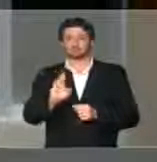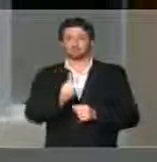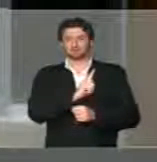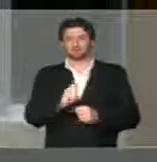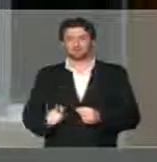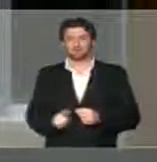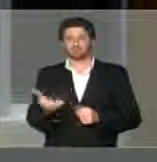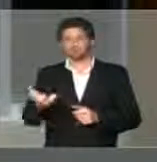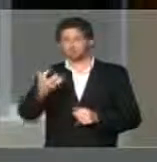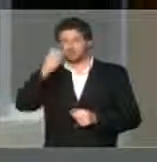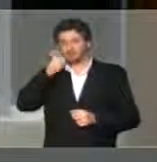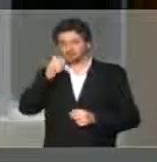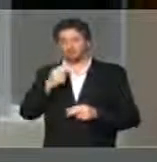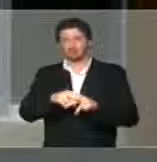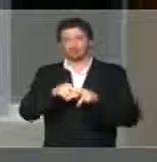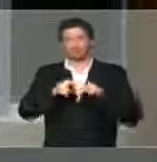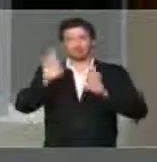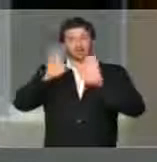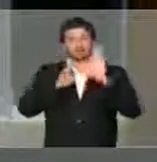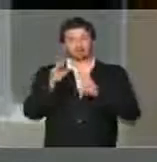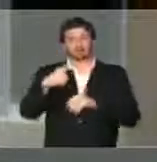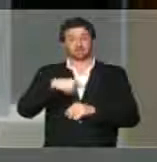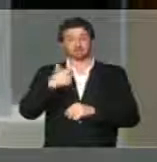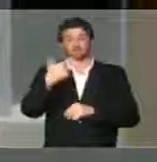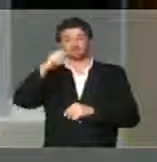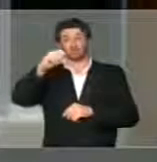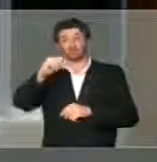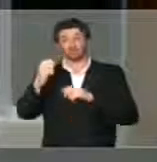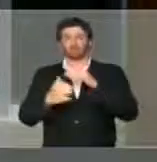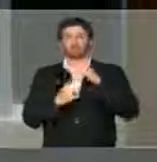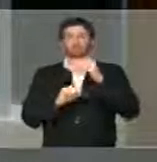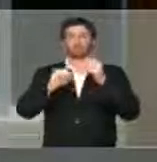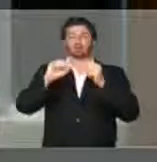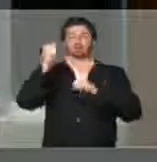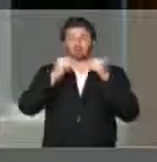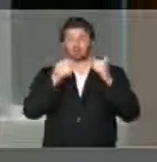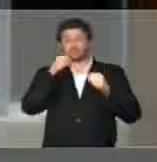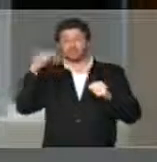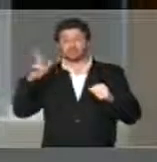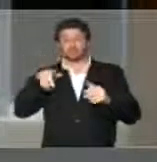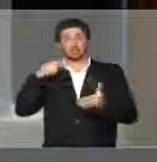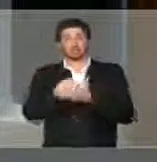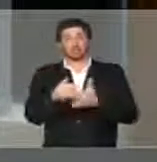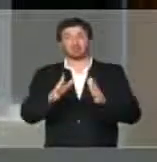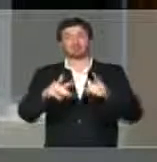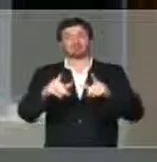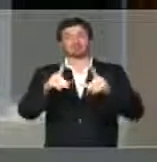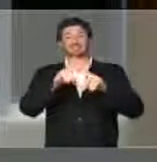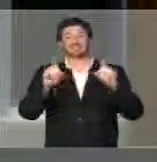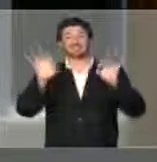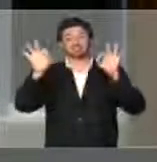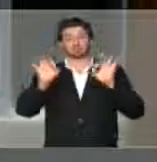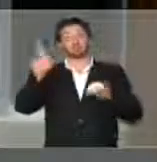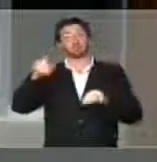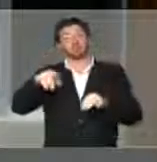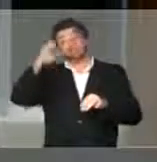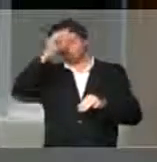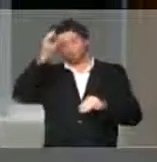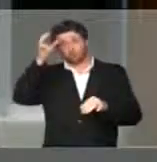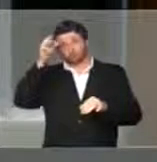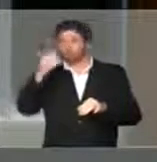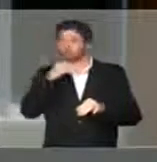quer arrecadar com a licitação de 29 usinas hidrelétricas já totalmente amortizadas será o